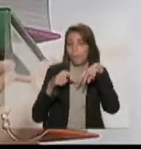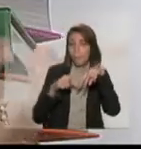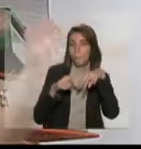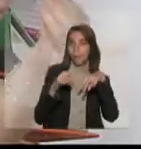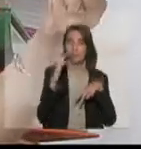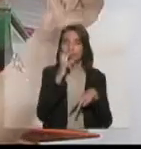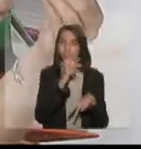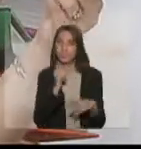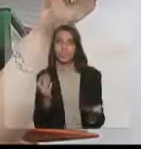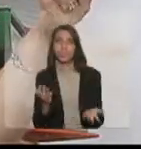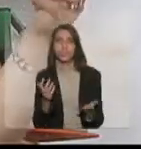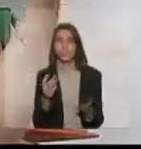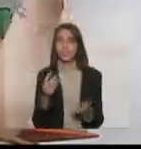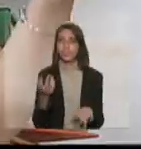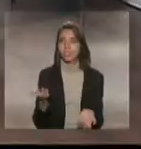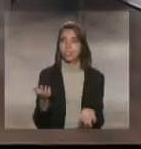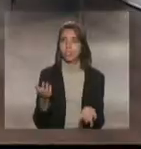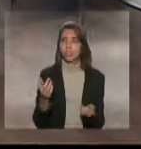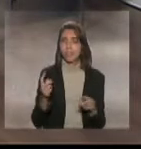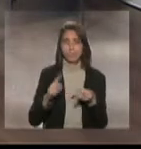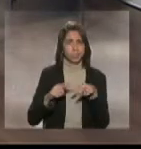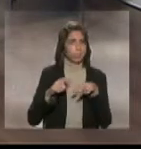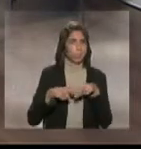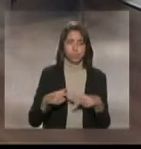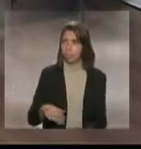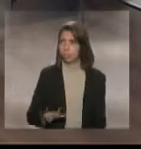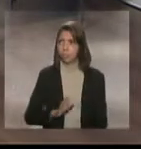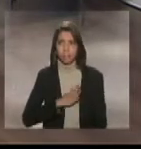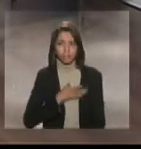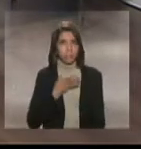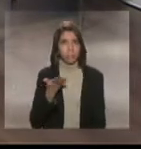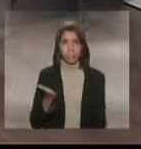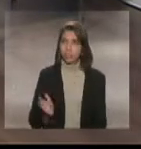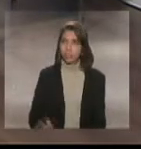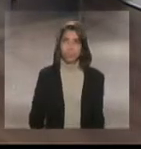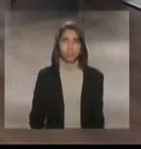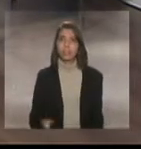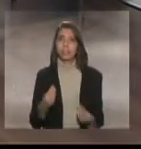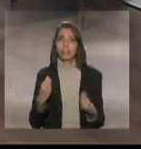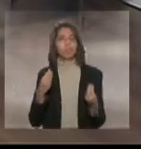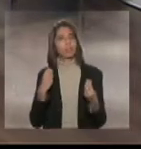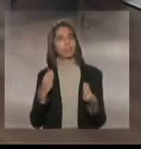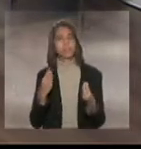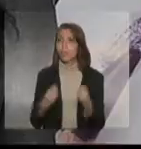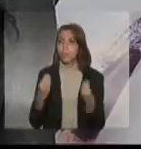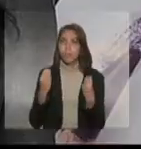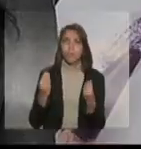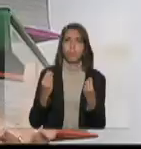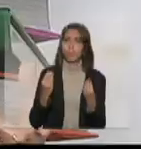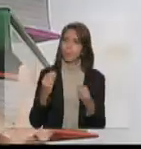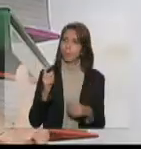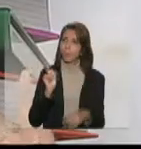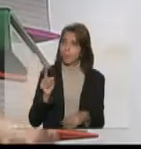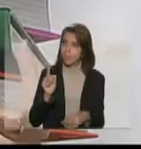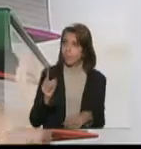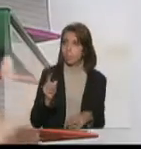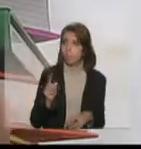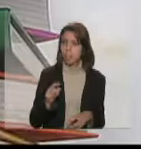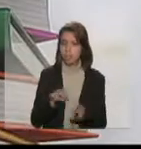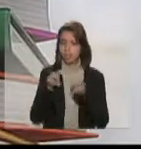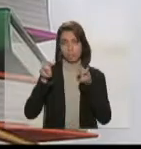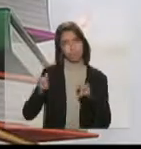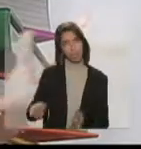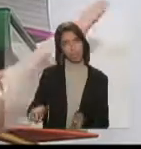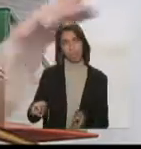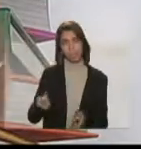permita bonitinho não quer dizer que o guarani tinha ótimo mas como assim né como é que você